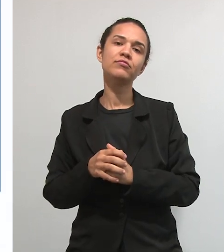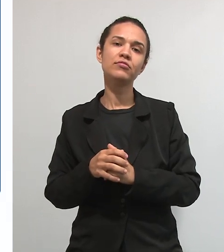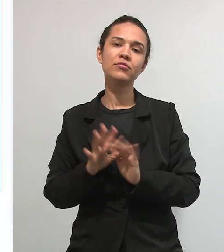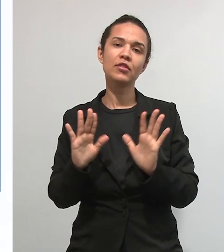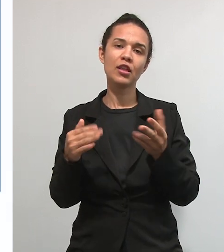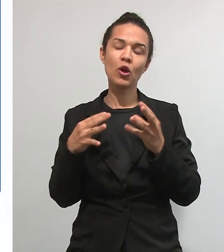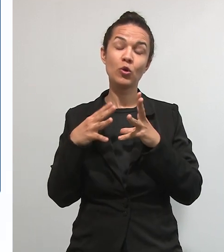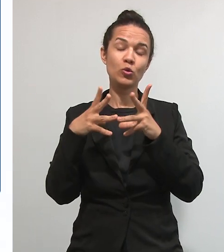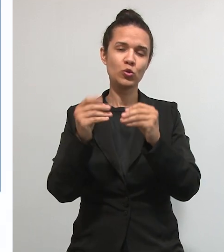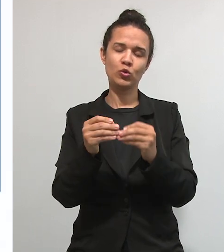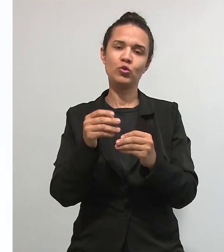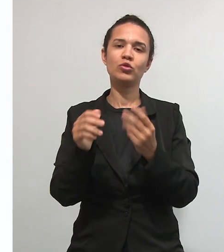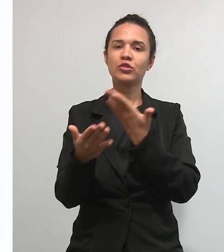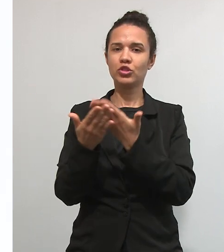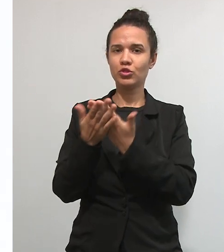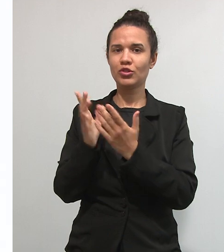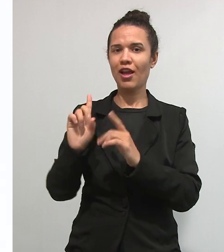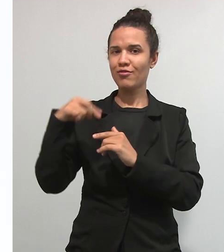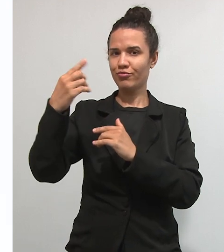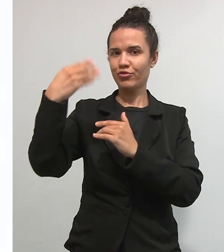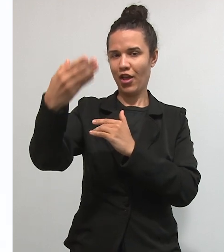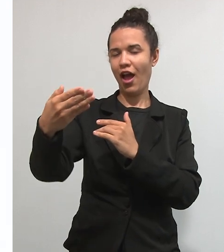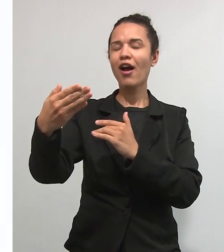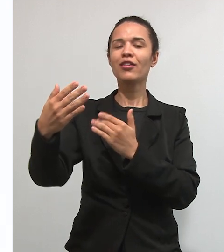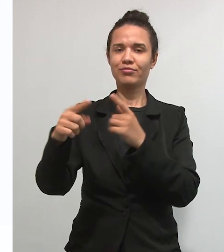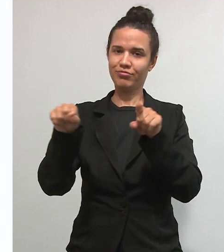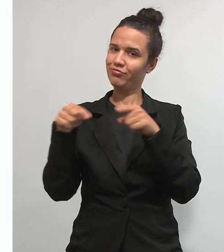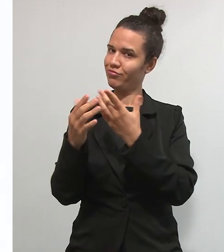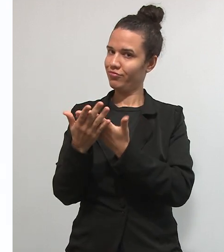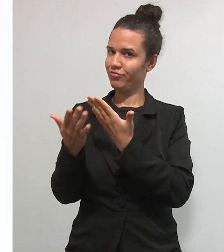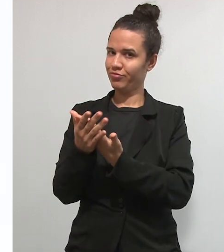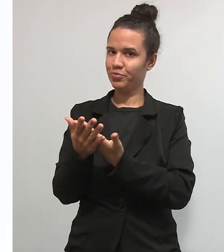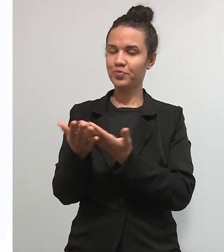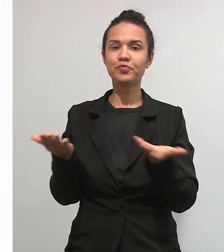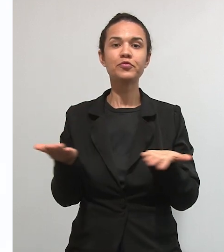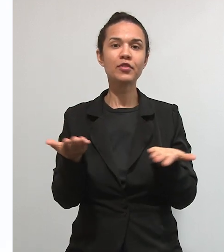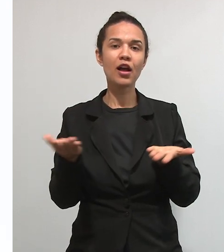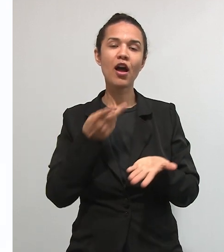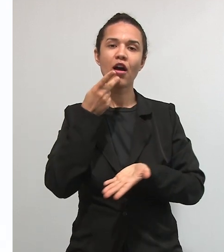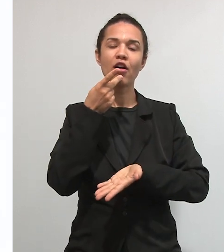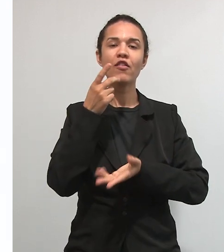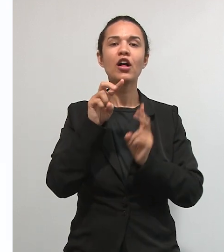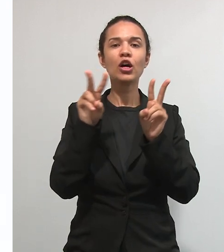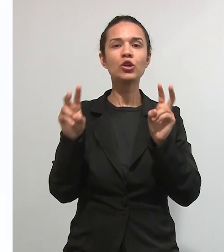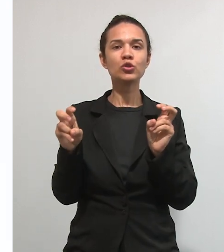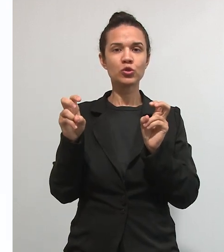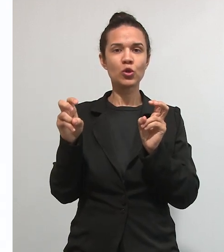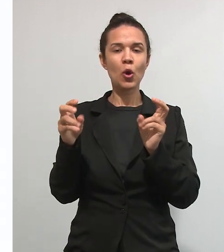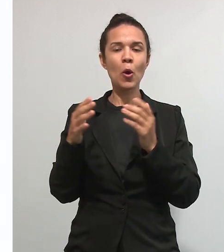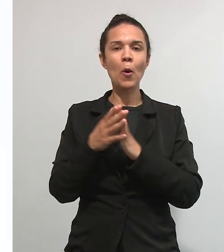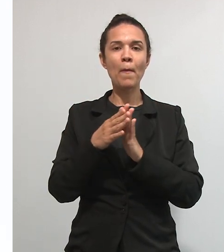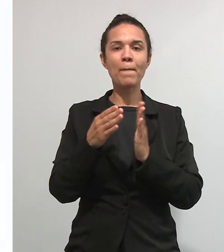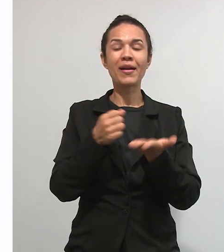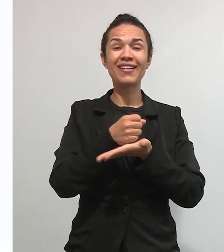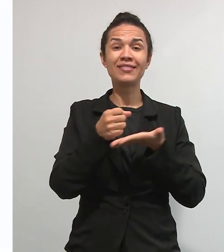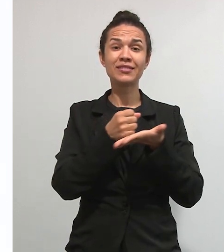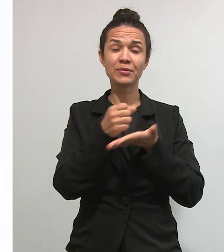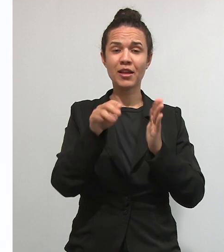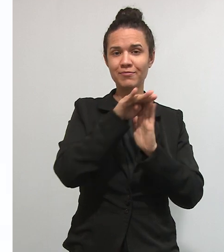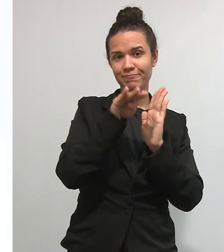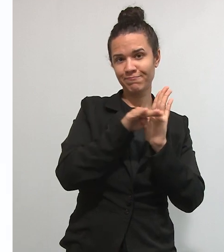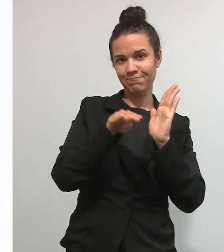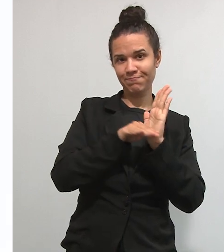no decorrer das nossas aulas. Agora vamos falar sobre os princípios contábeis.